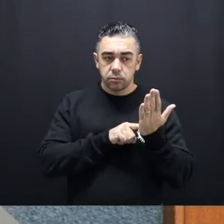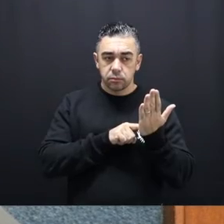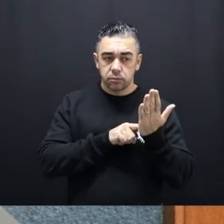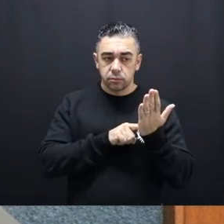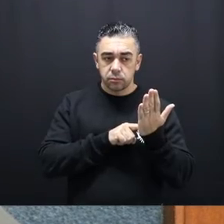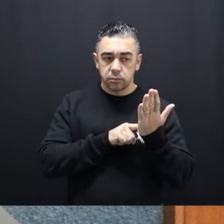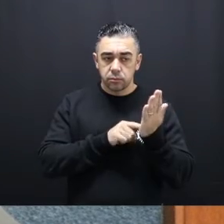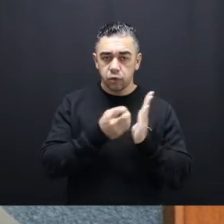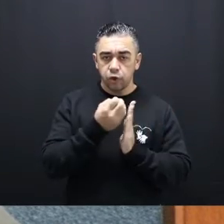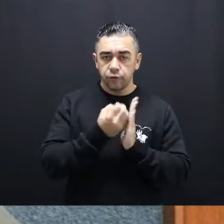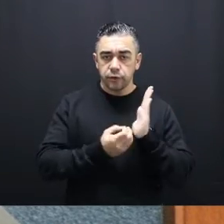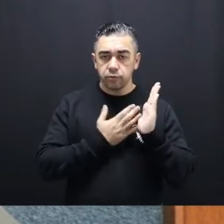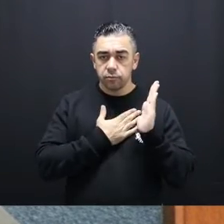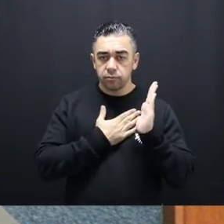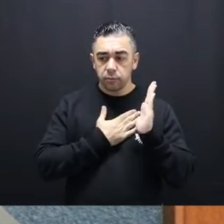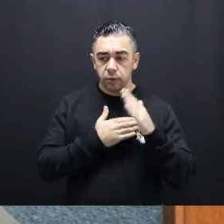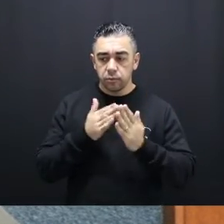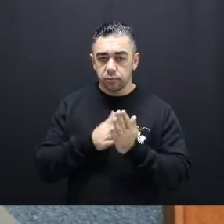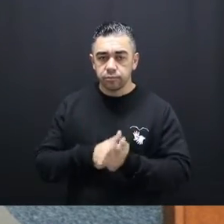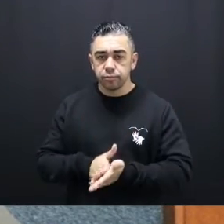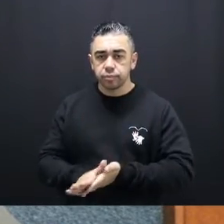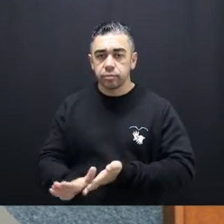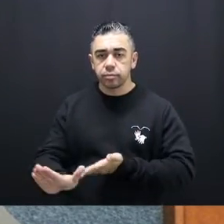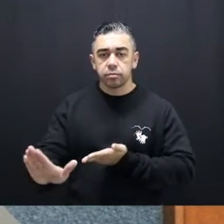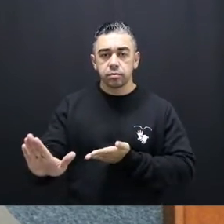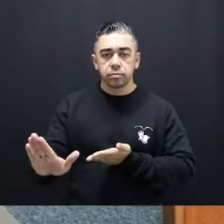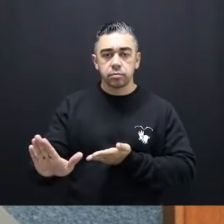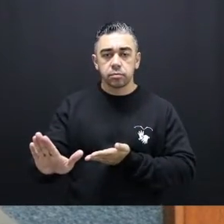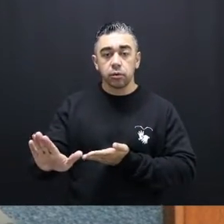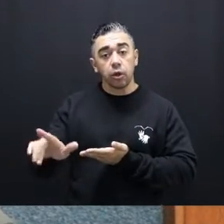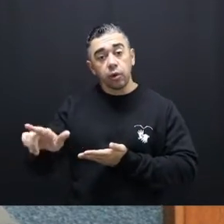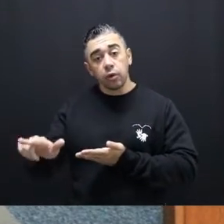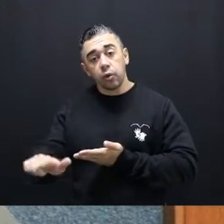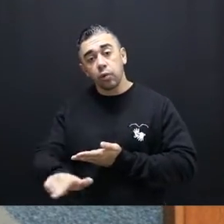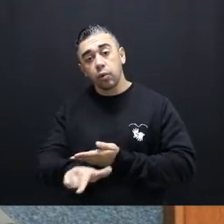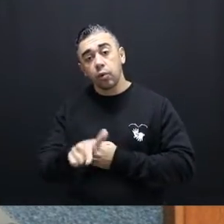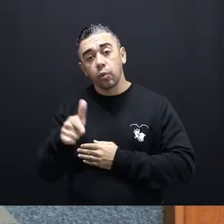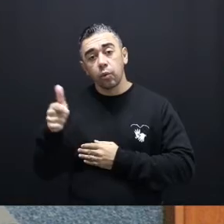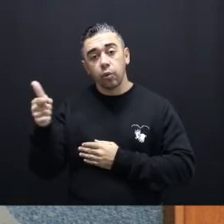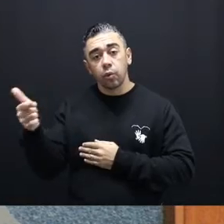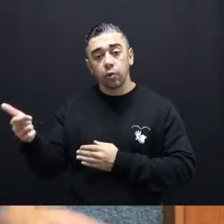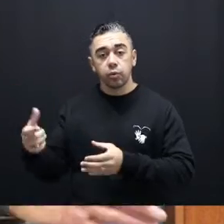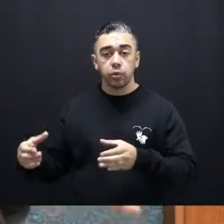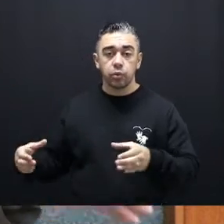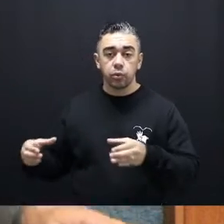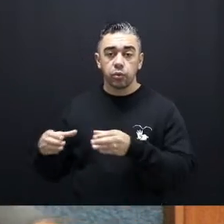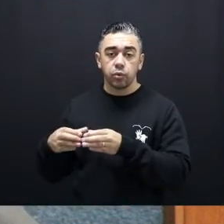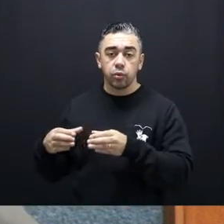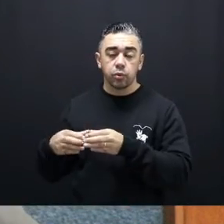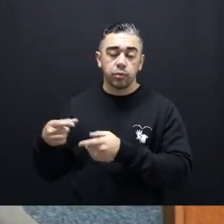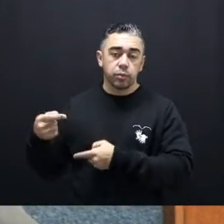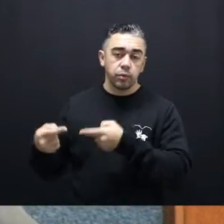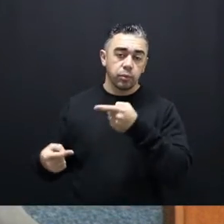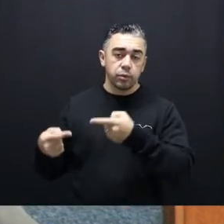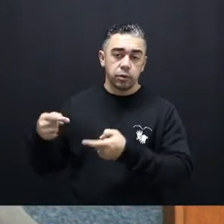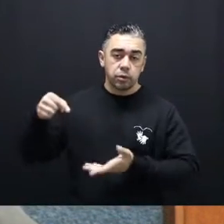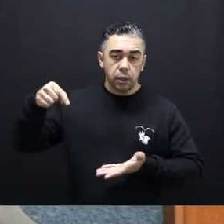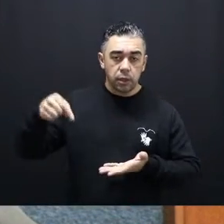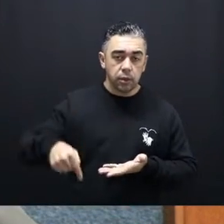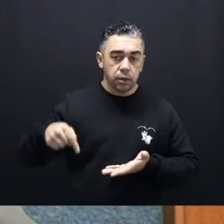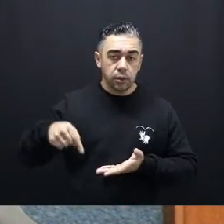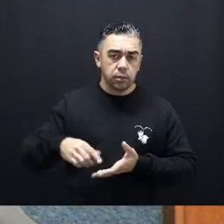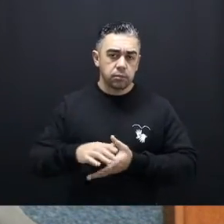de um ofício meu e em favor junto grupo político aqui de casa